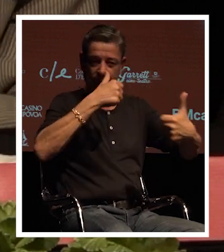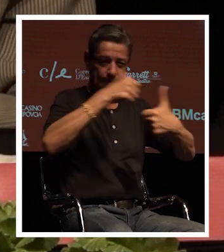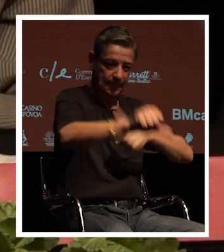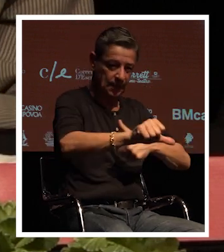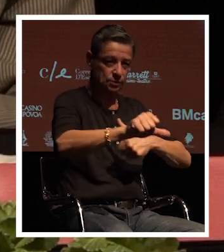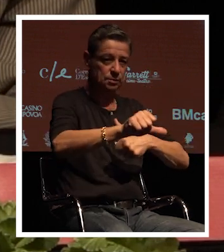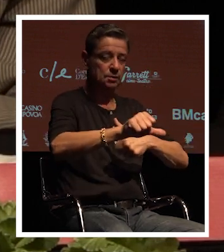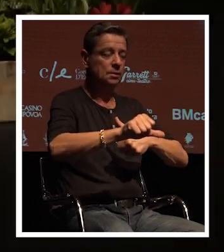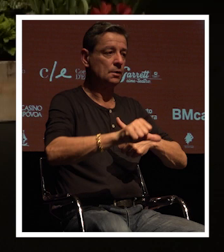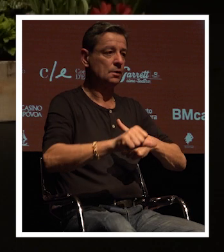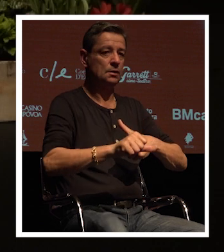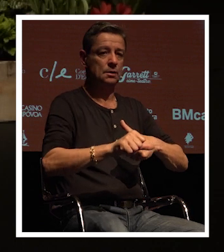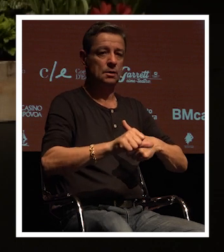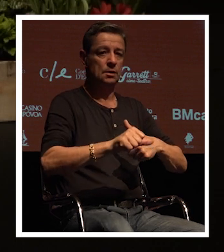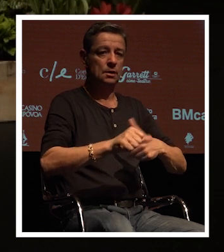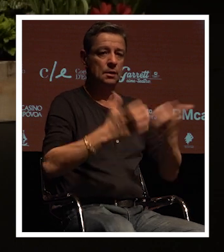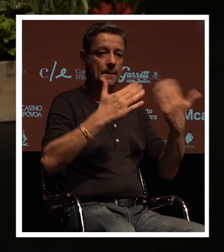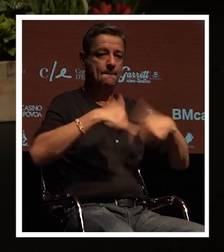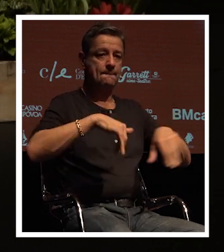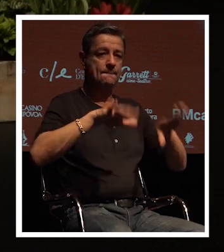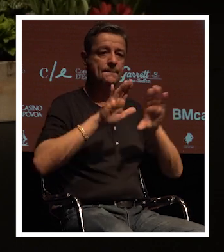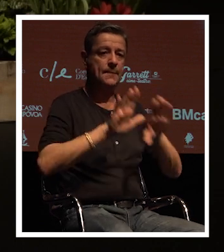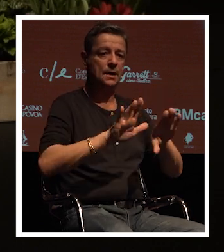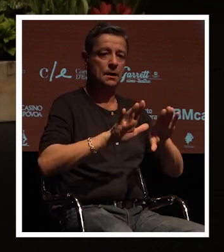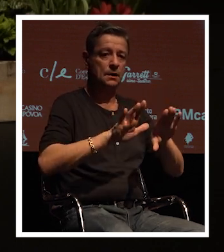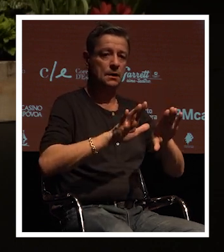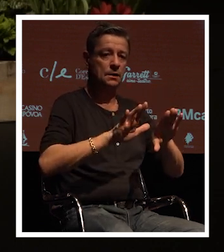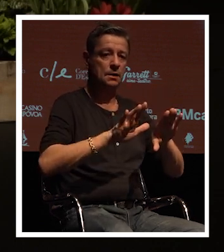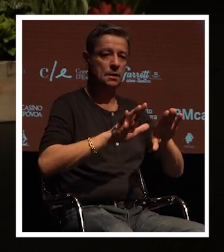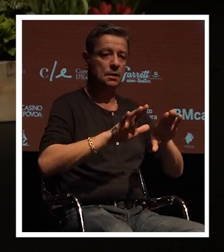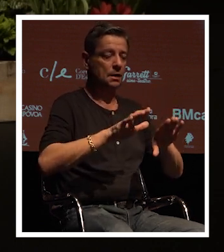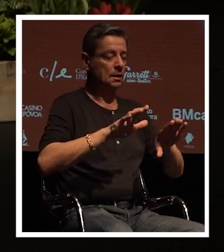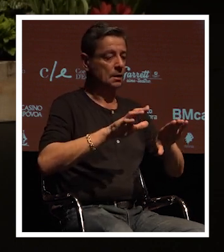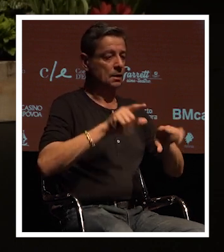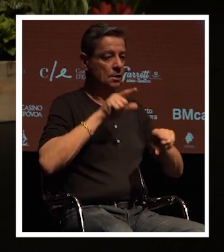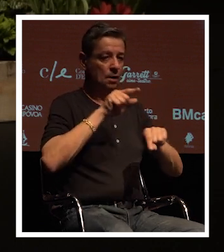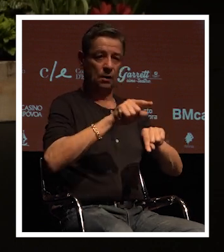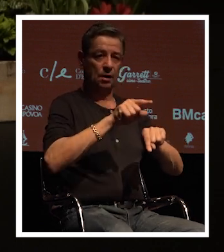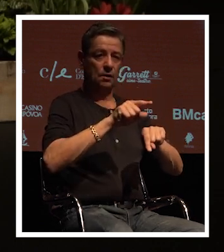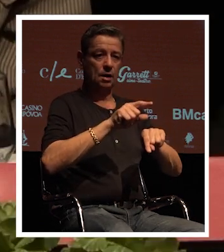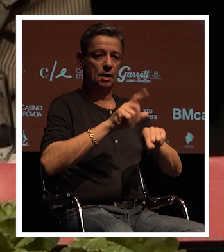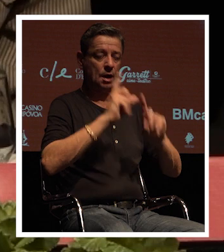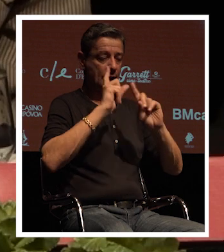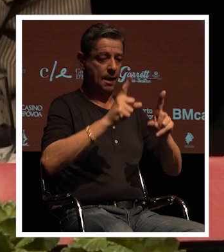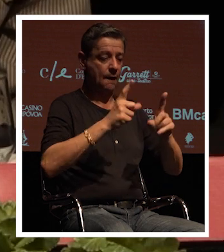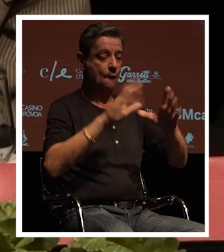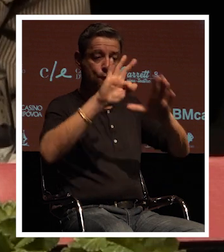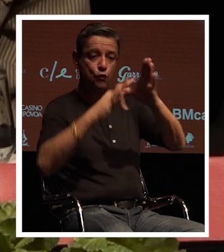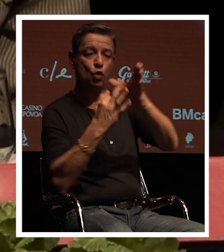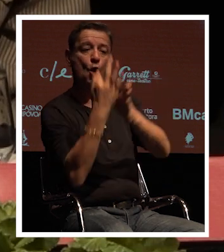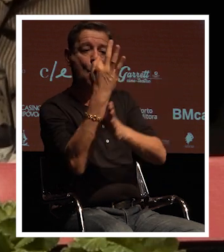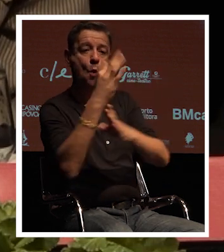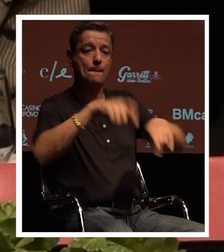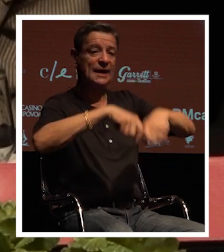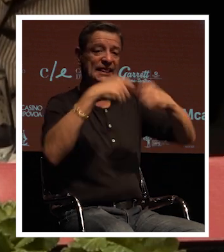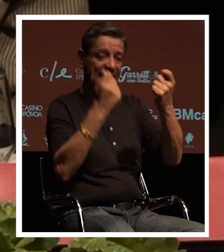coisa em relação ao ao Machado que corta eh e ele filiou-se no Partido Comunista por muito pouco